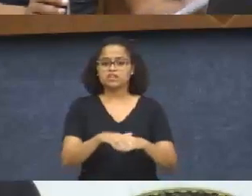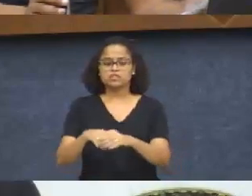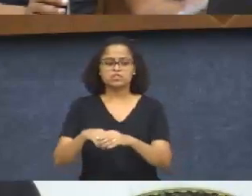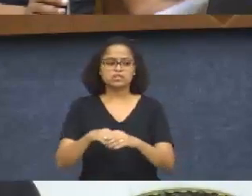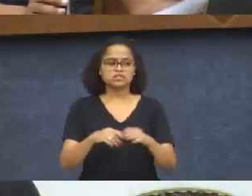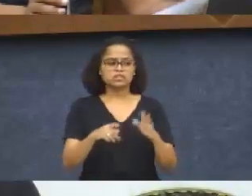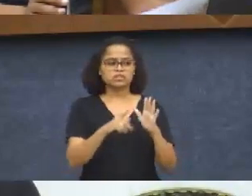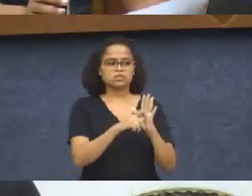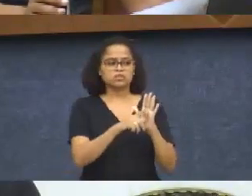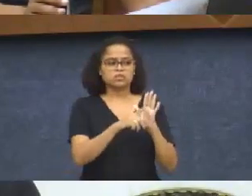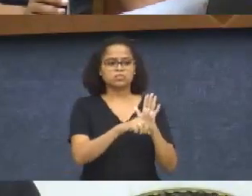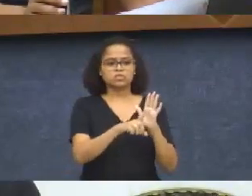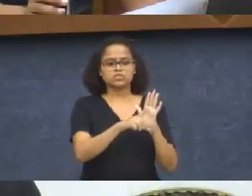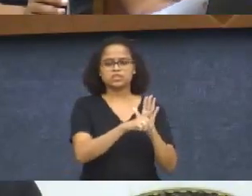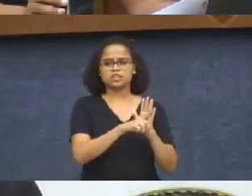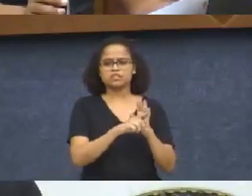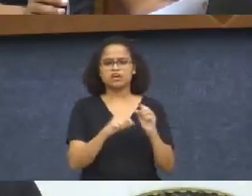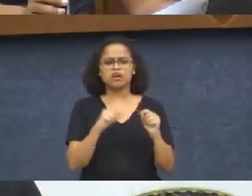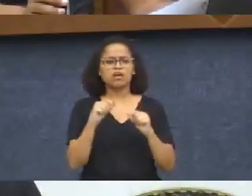projeto, alguém queira encaminhar?